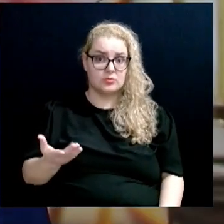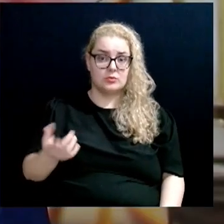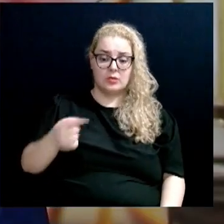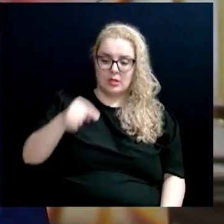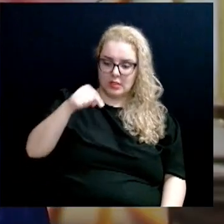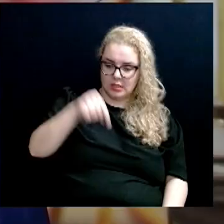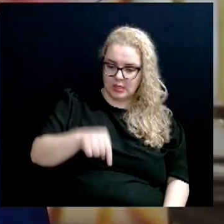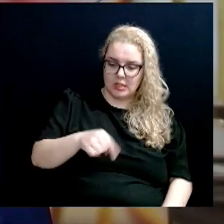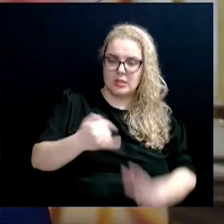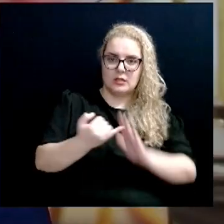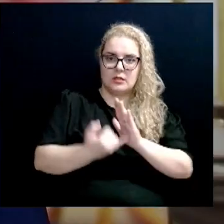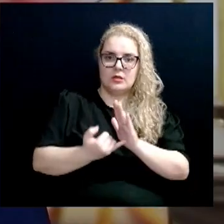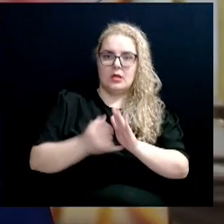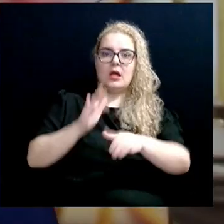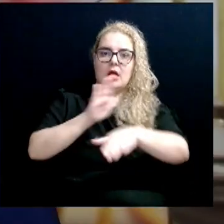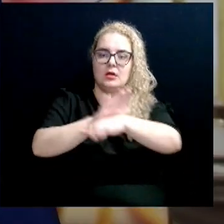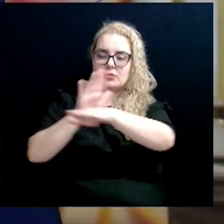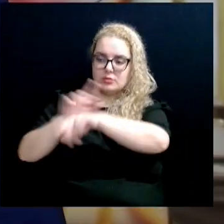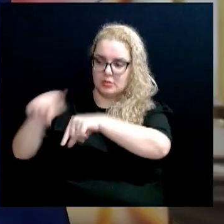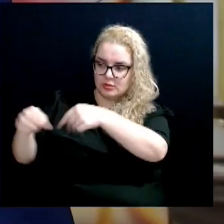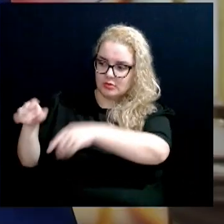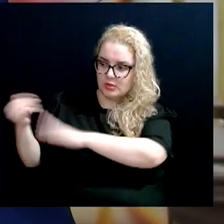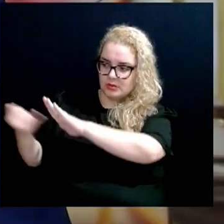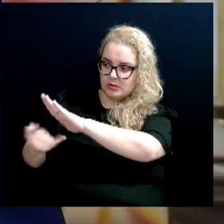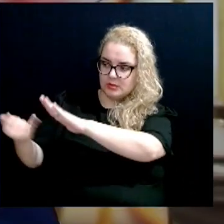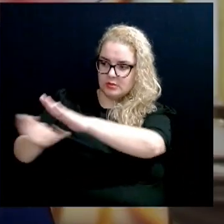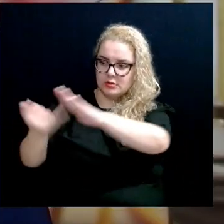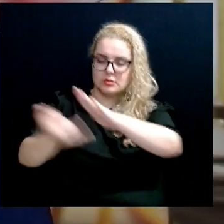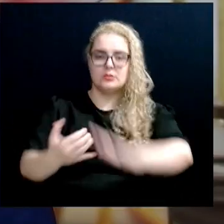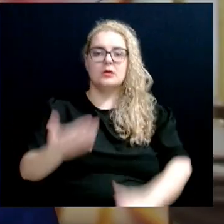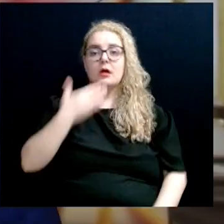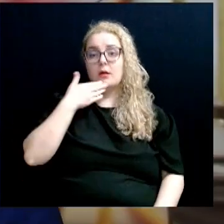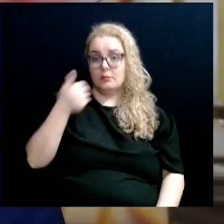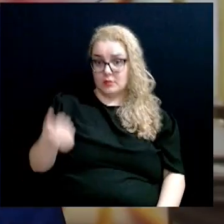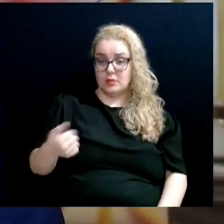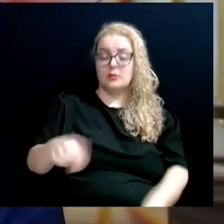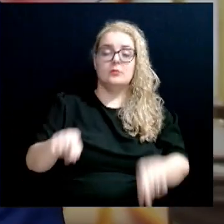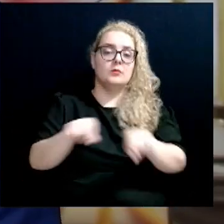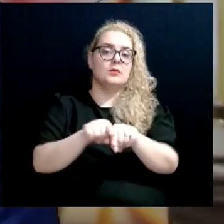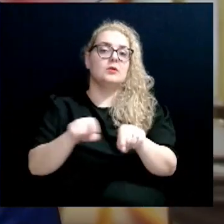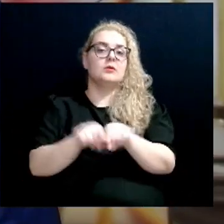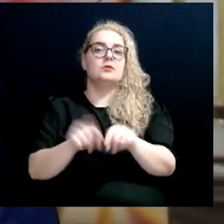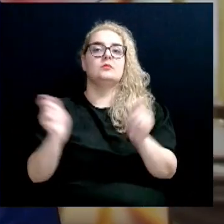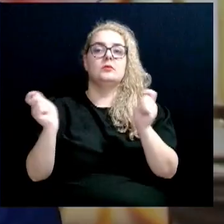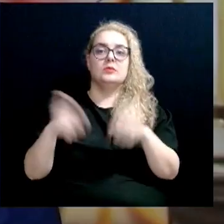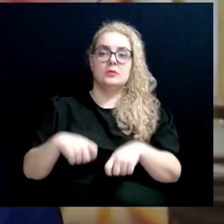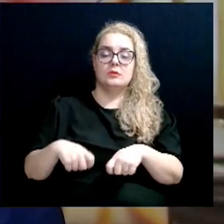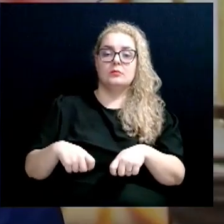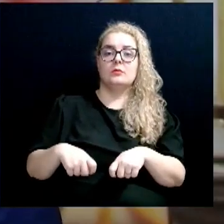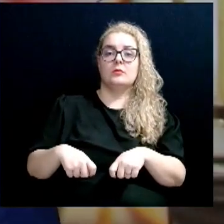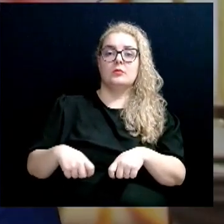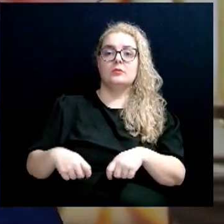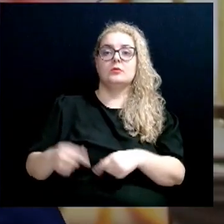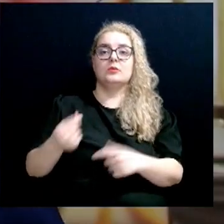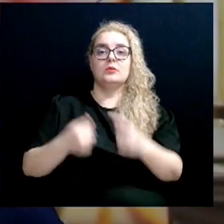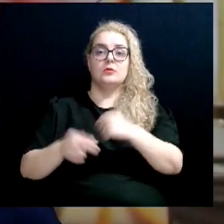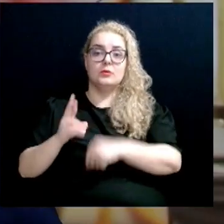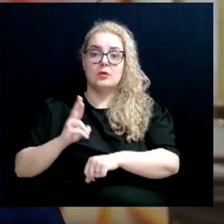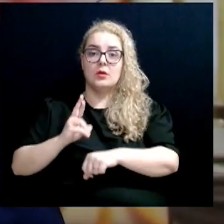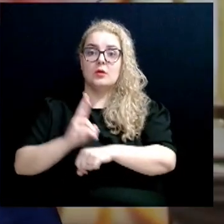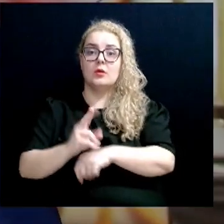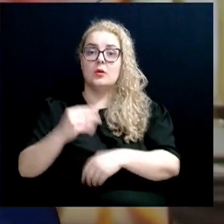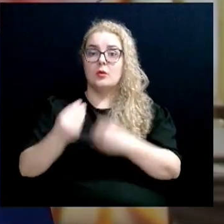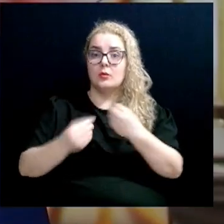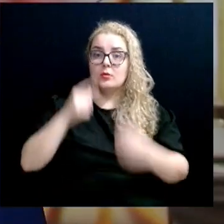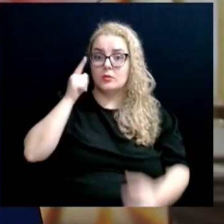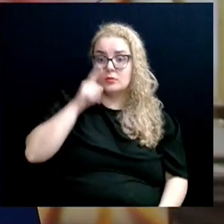entidades a se tornarem melhores e também na questão da capacitação dos recursos financeiros, eles ajudam